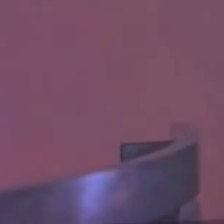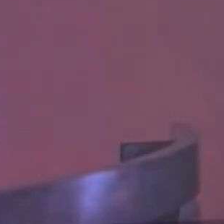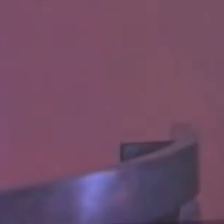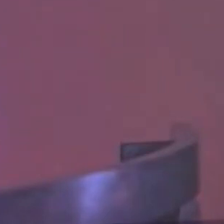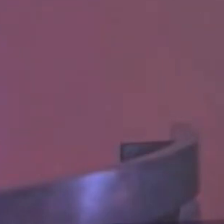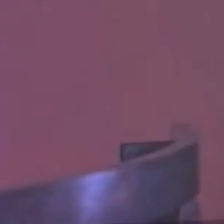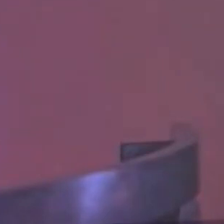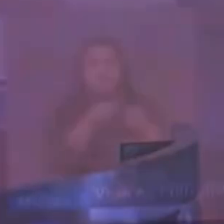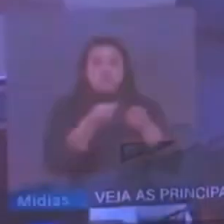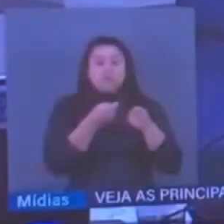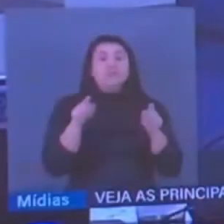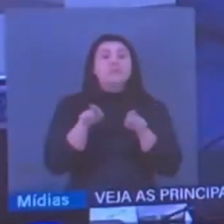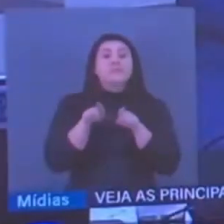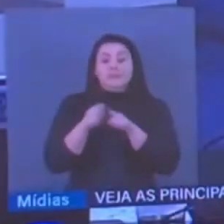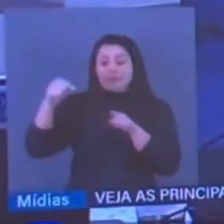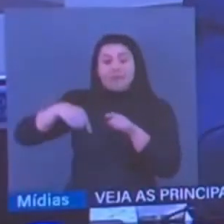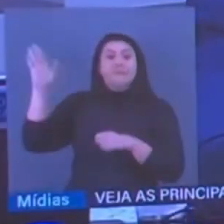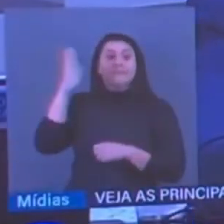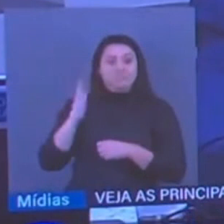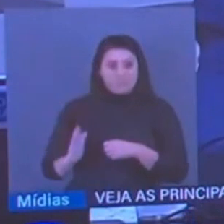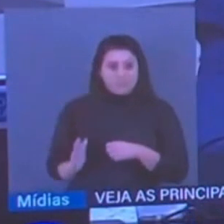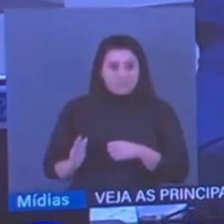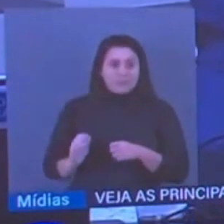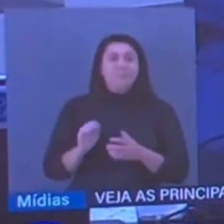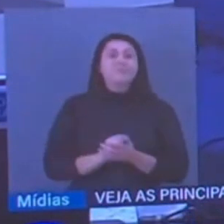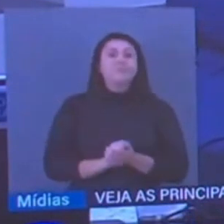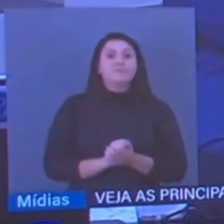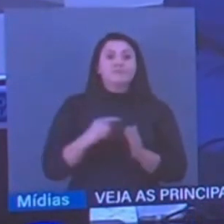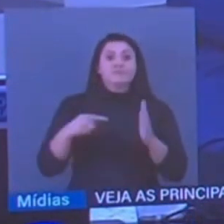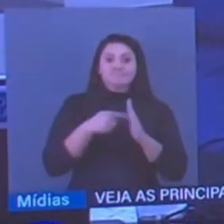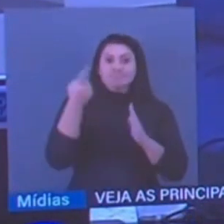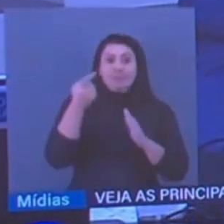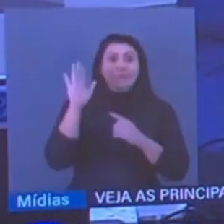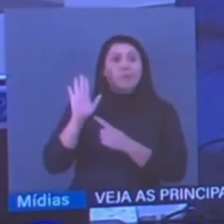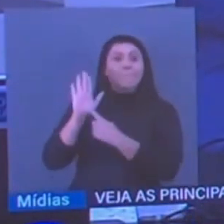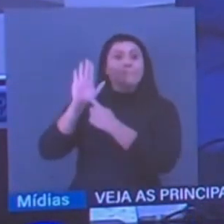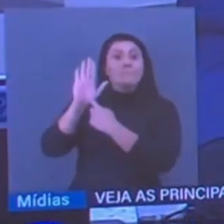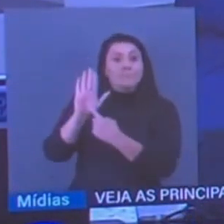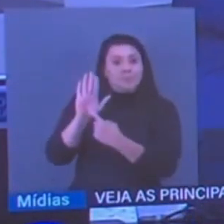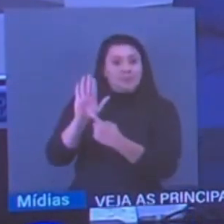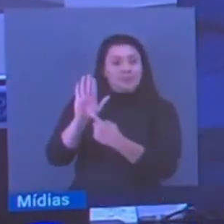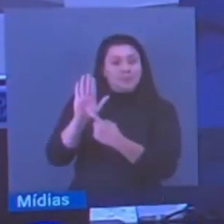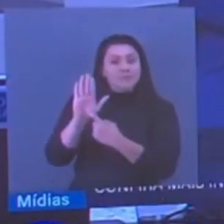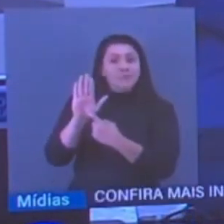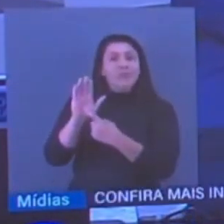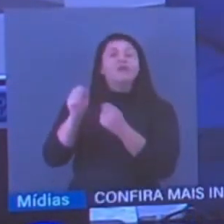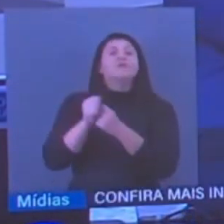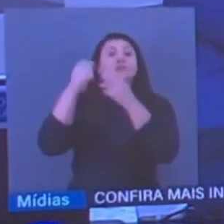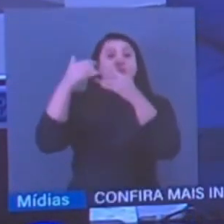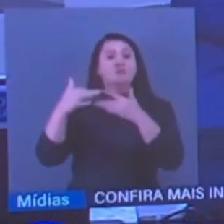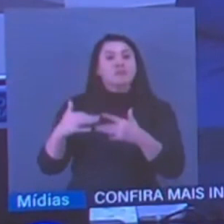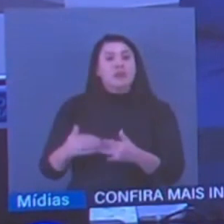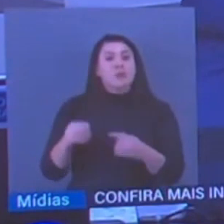tá querendo fazer xixi no poste Ele tá querendo mostrar que quem manda ele e uma das maneiras dele mostrar que quem manda é ele